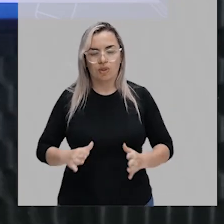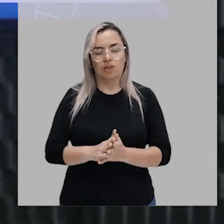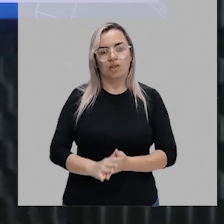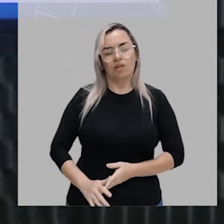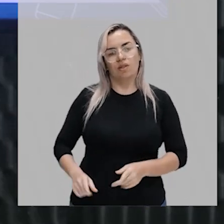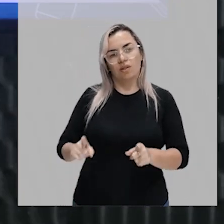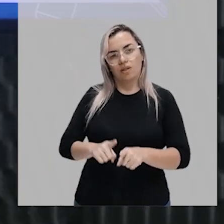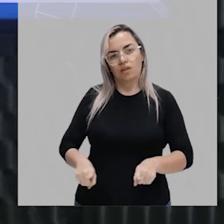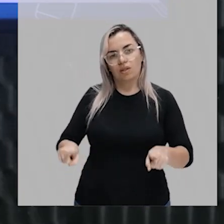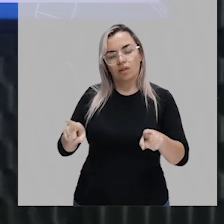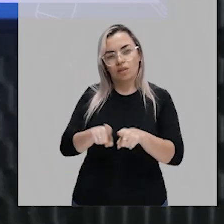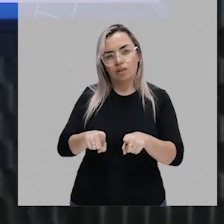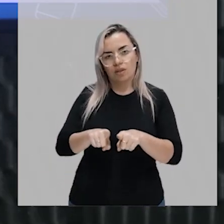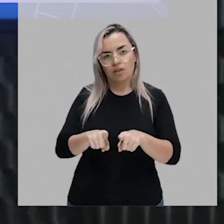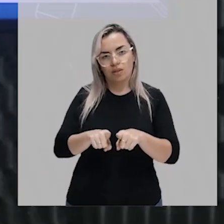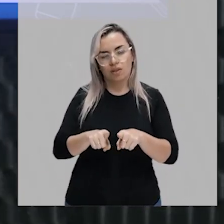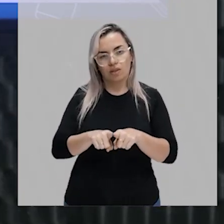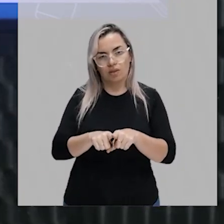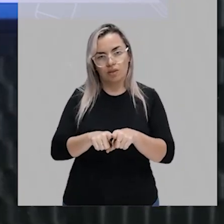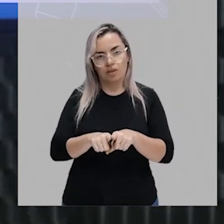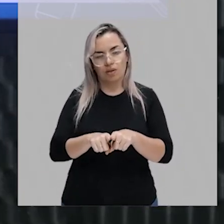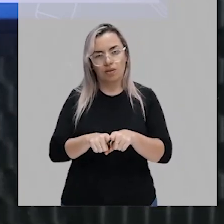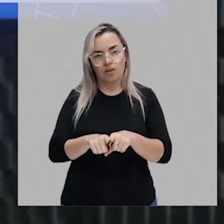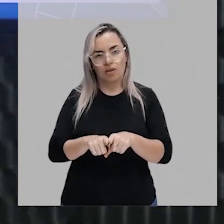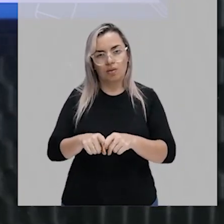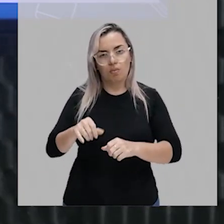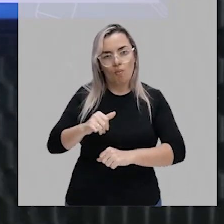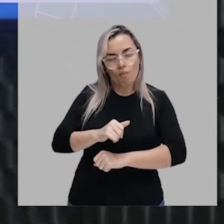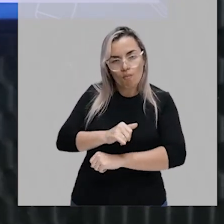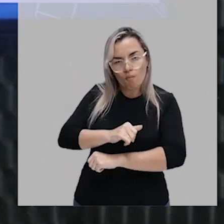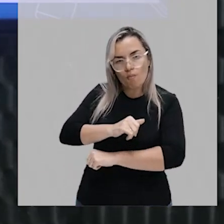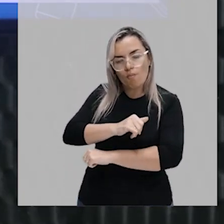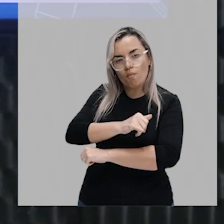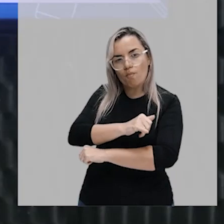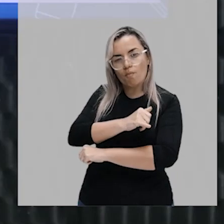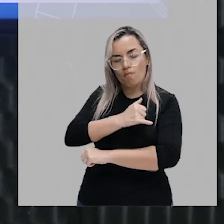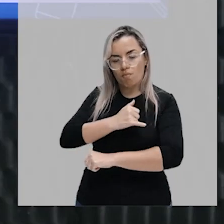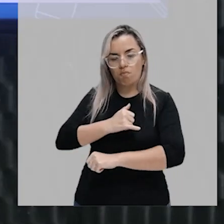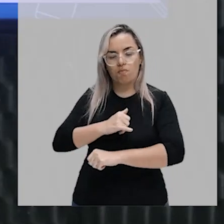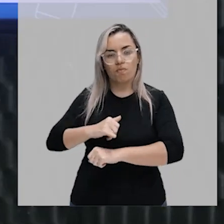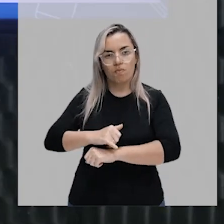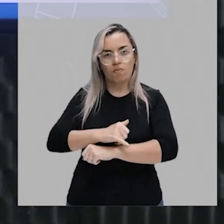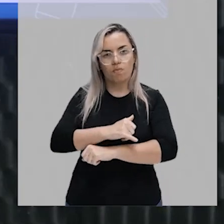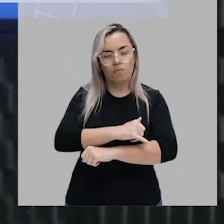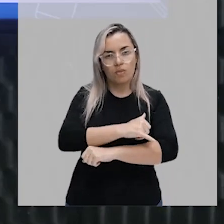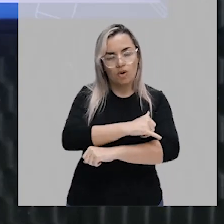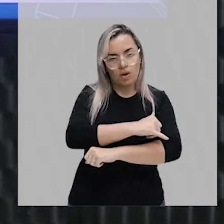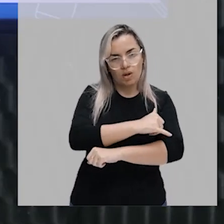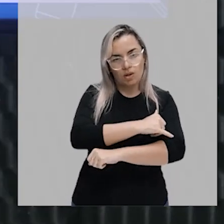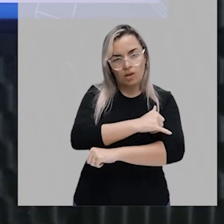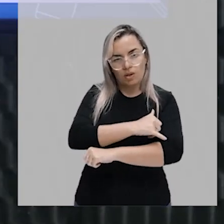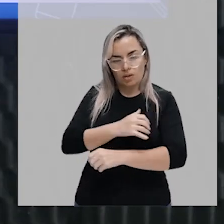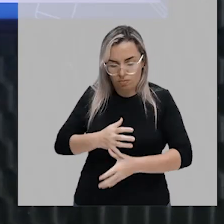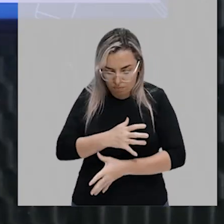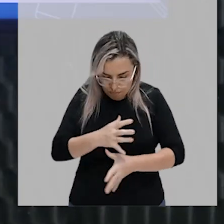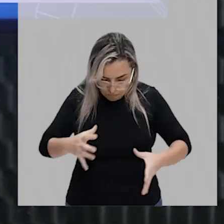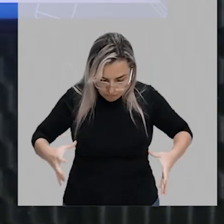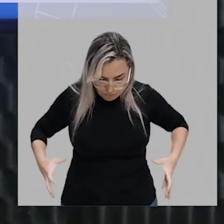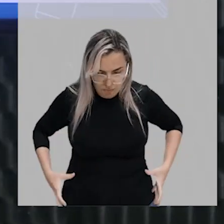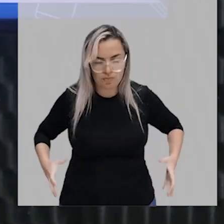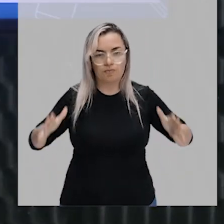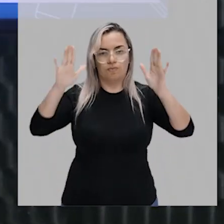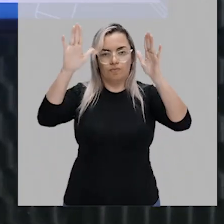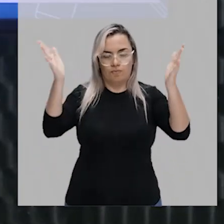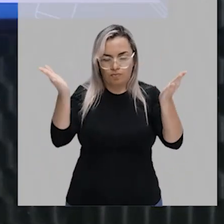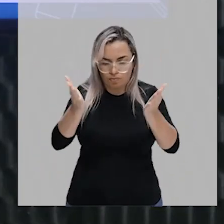ter acúmulo de gordura em determinadas áreas, fazendo com que ela tenha aquele formato de corpo de violão, né? Ela vai ter ali o seu quadril